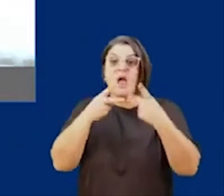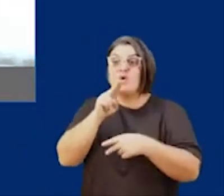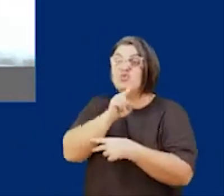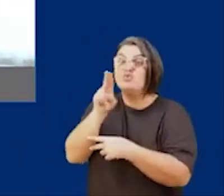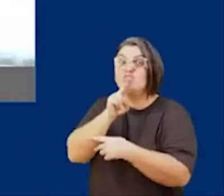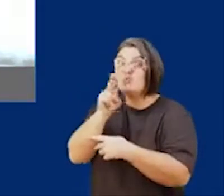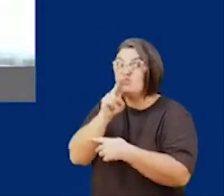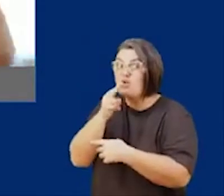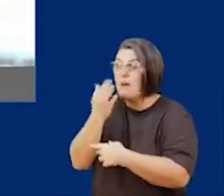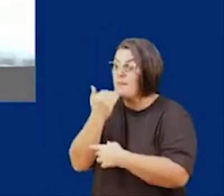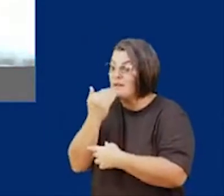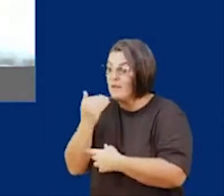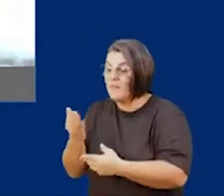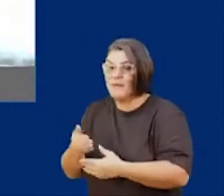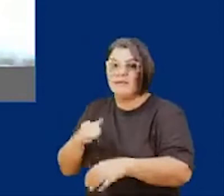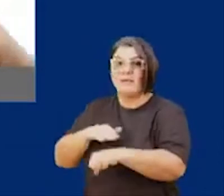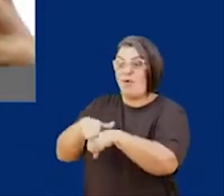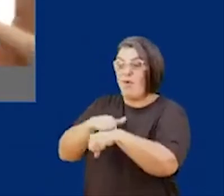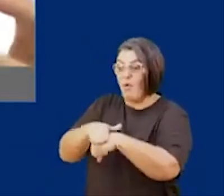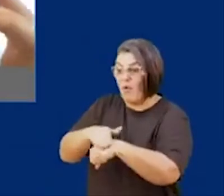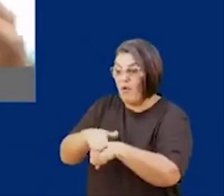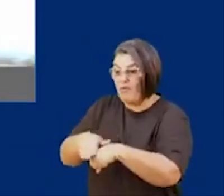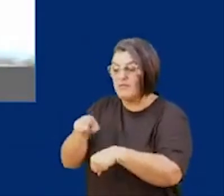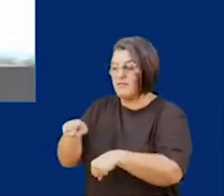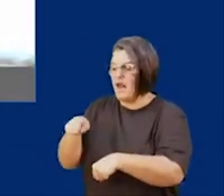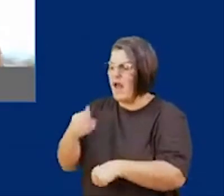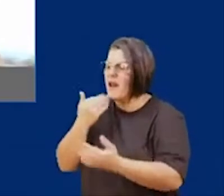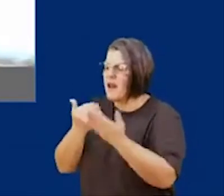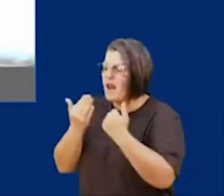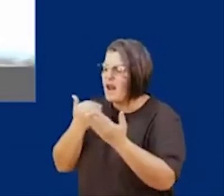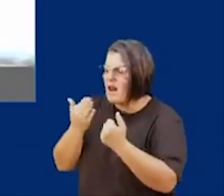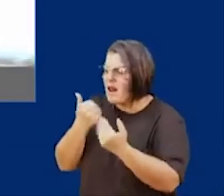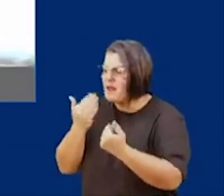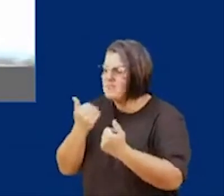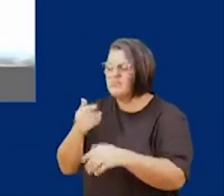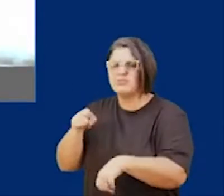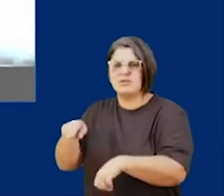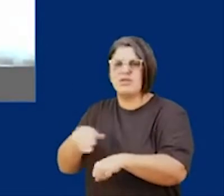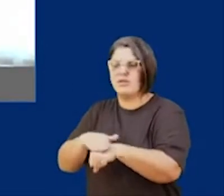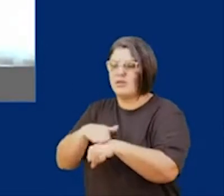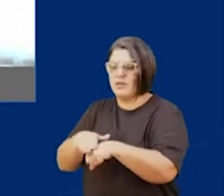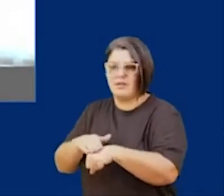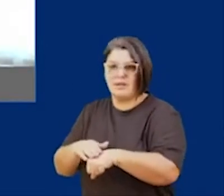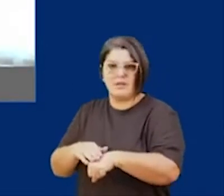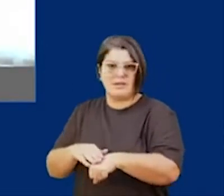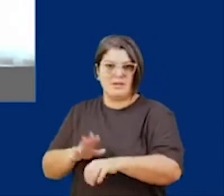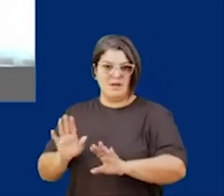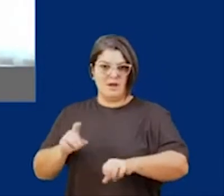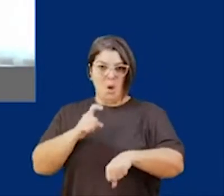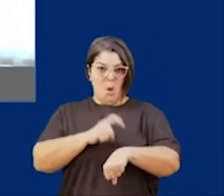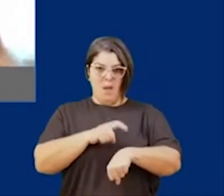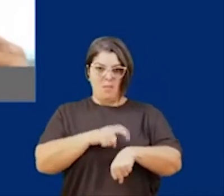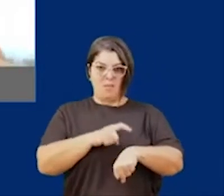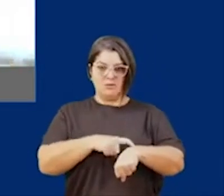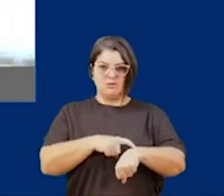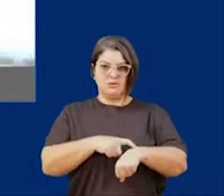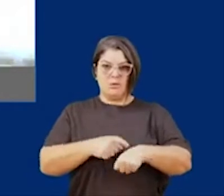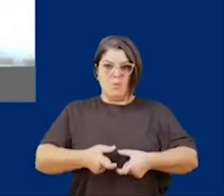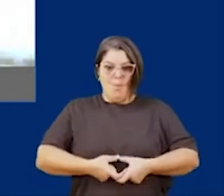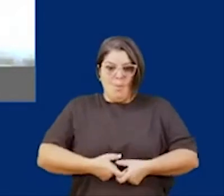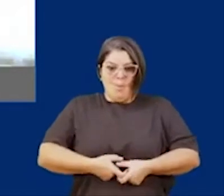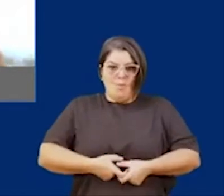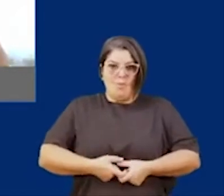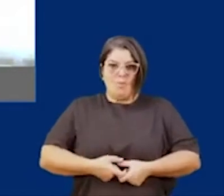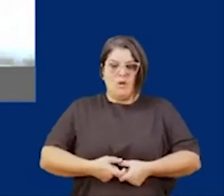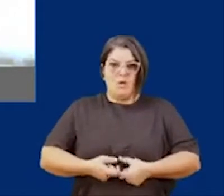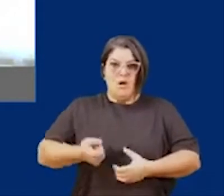come, quer dizer, tudo isso é muito importante. O momento da alimentação não ser entendido, de novo, como um momento de vamos encher o tanque da criança, né?